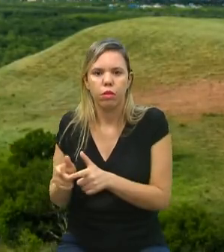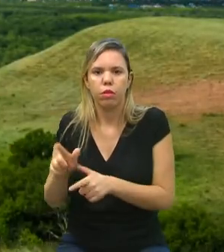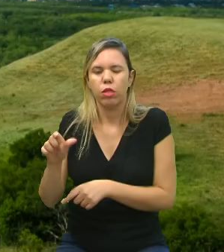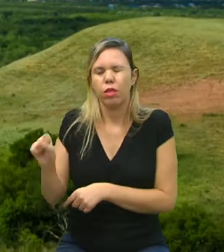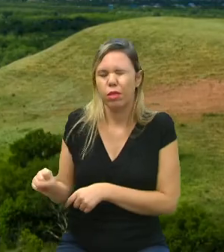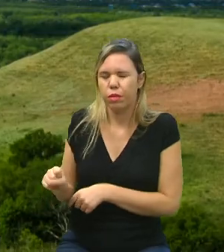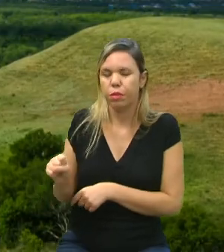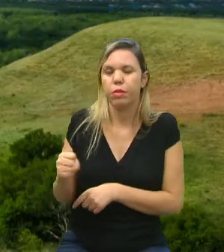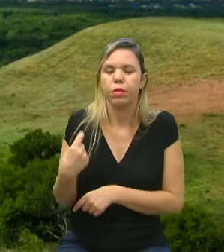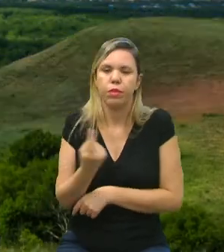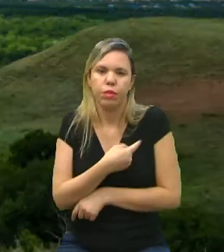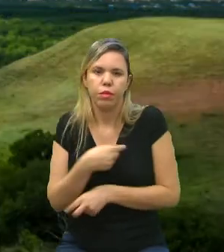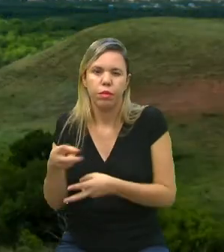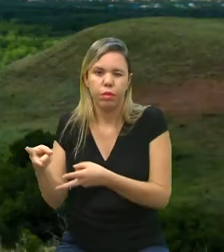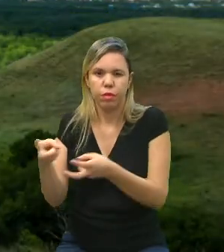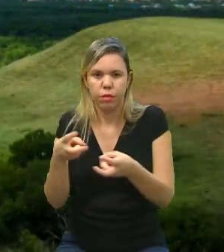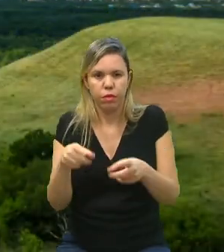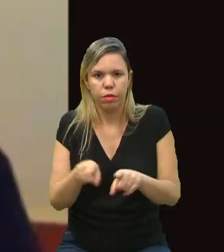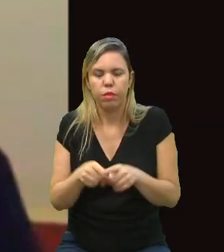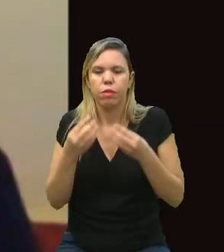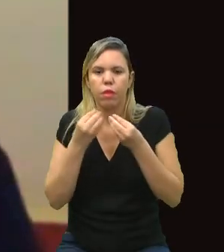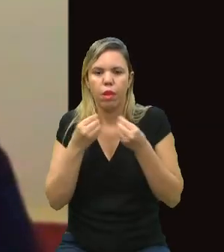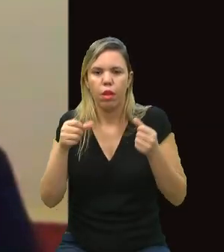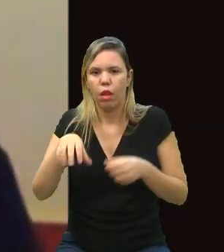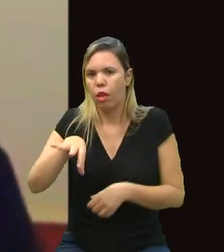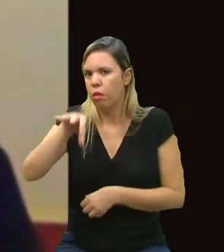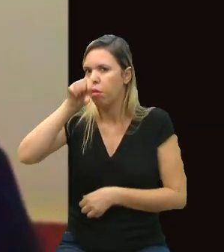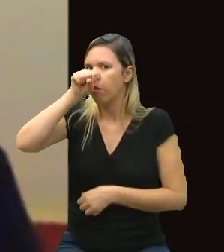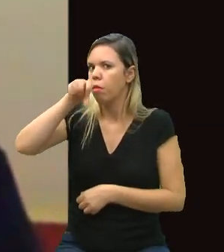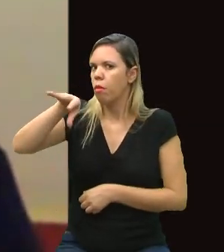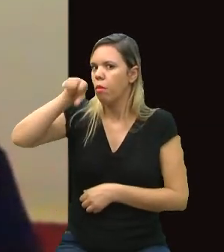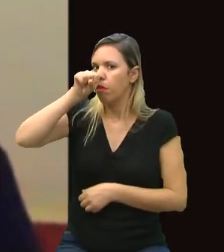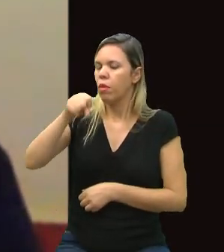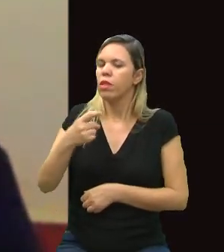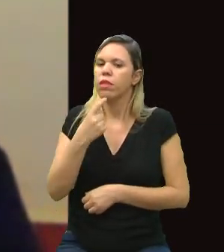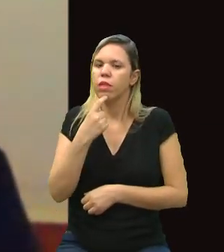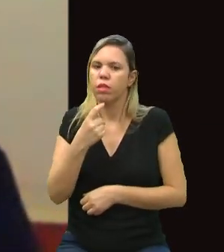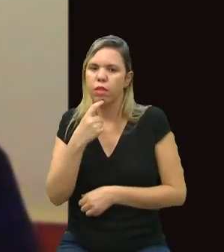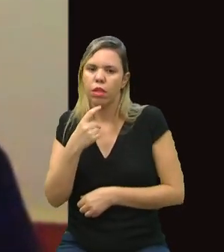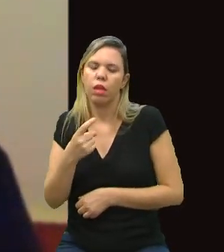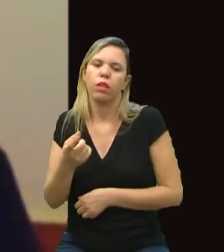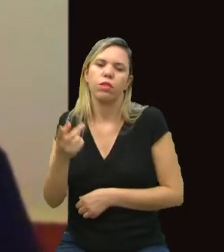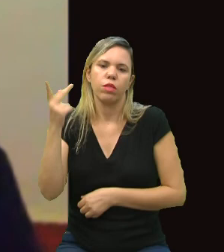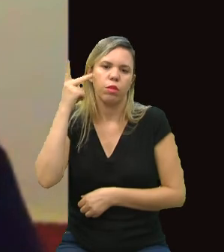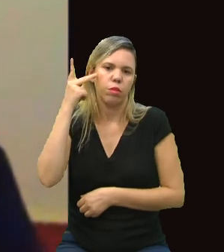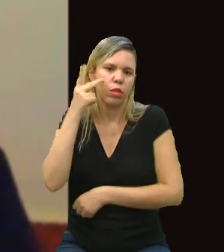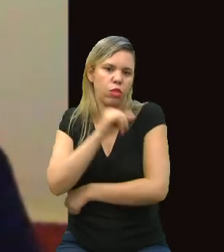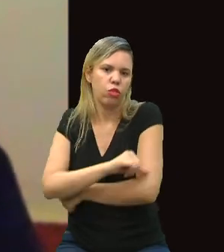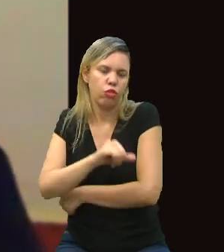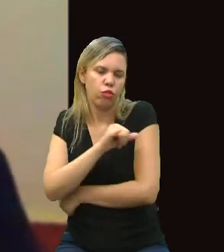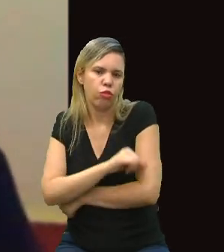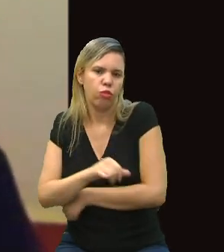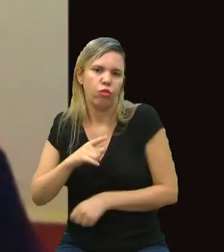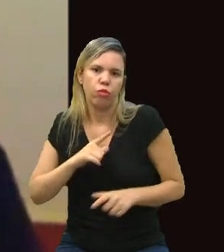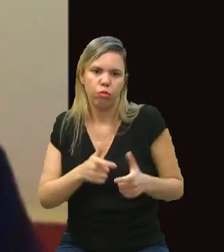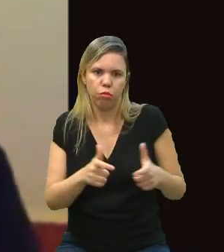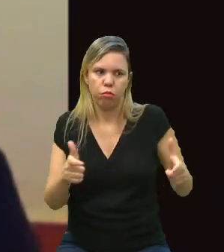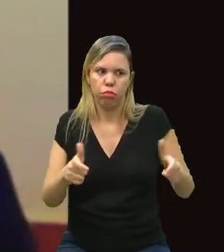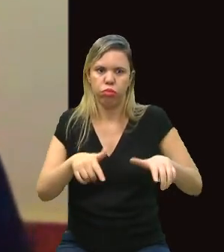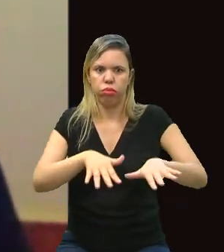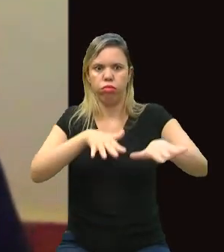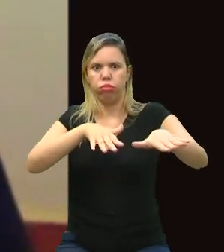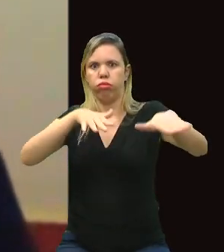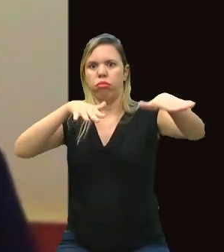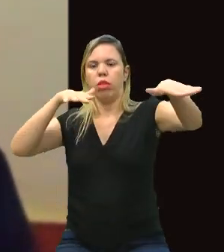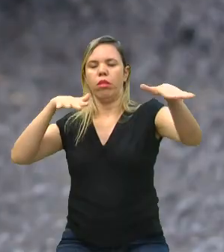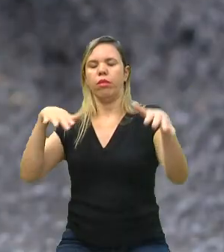cidades, Campinas, São Paulo, Rio de Janeiro, onde tem uma grande movimentação de carros, aumentou bastante, porque nas